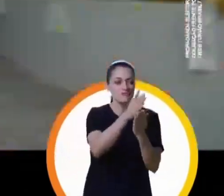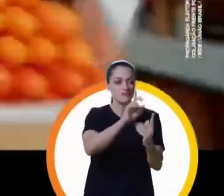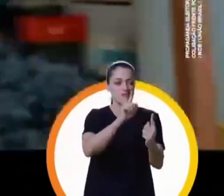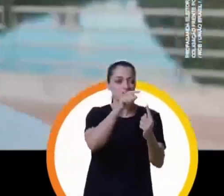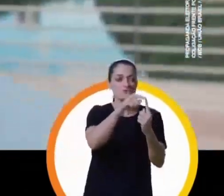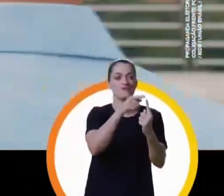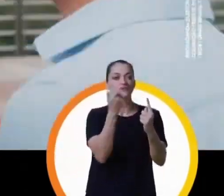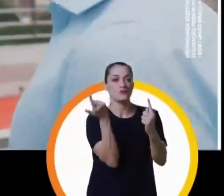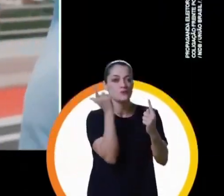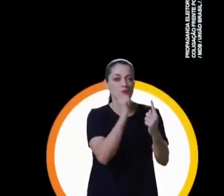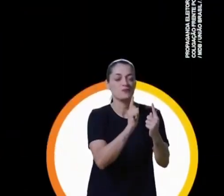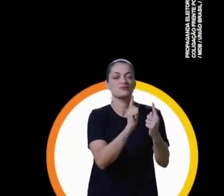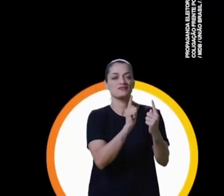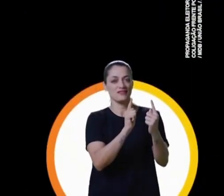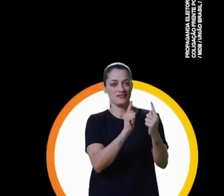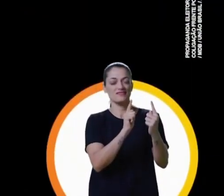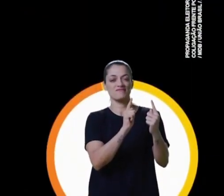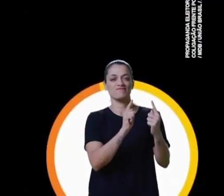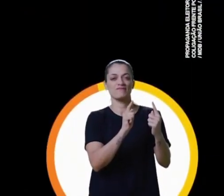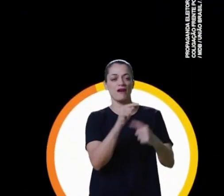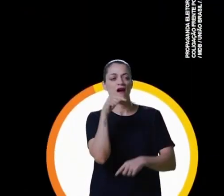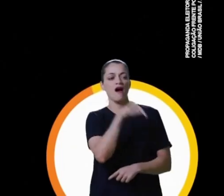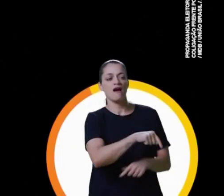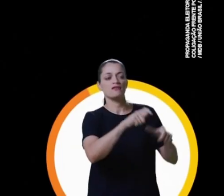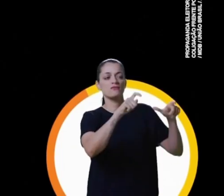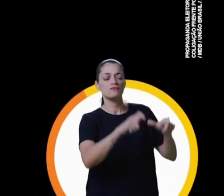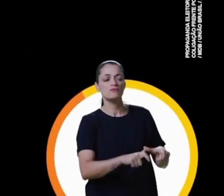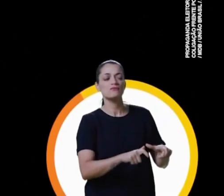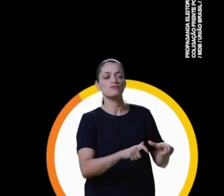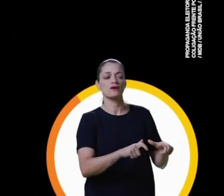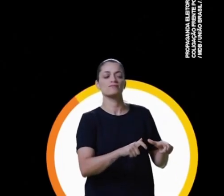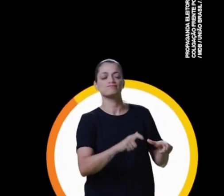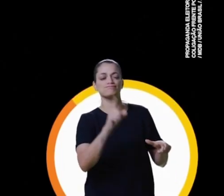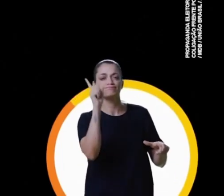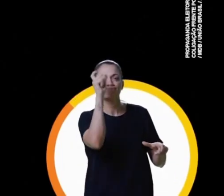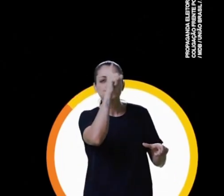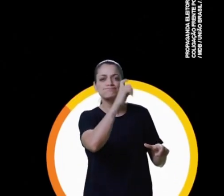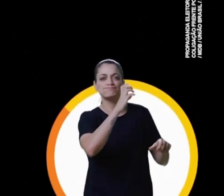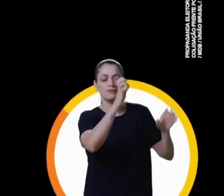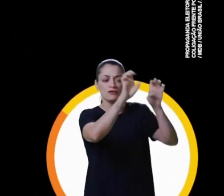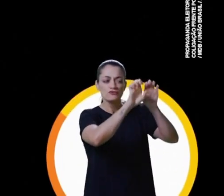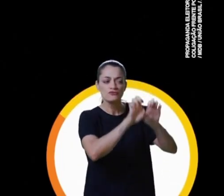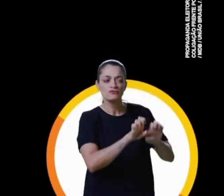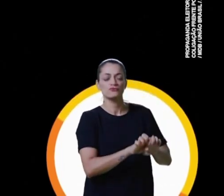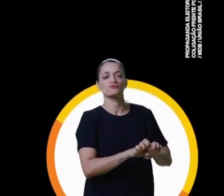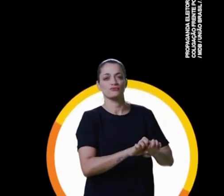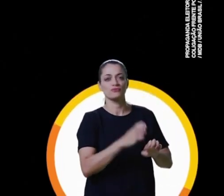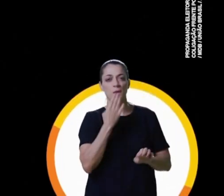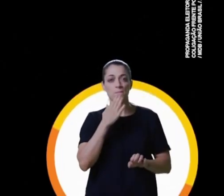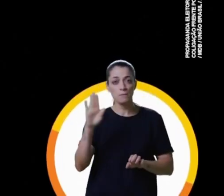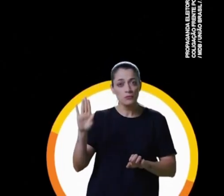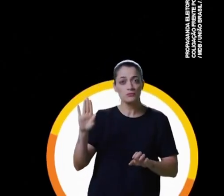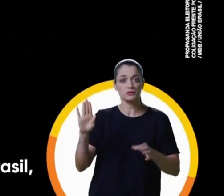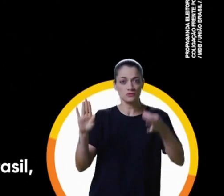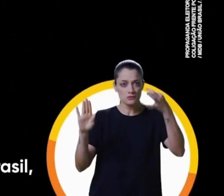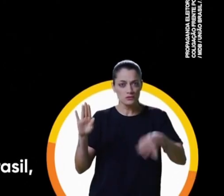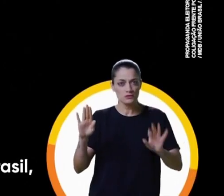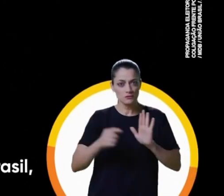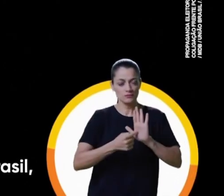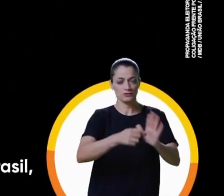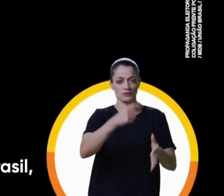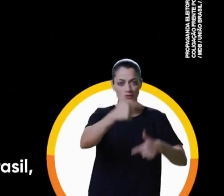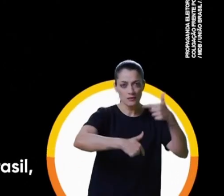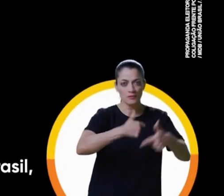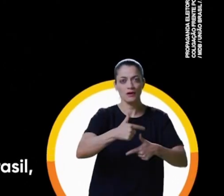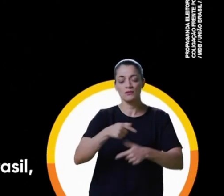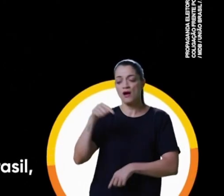dá lugar ao depois. Aqui é um lugar que tem difícil infraestrutura, né? Não tem acesso. Foi dito e tá feito. Isso daqui é um